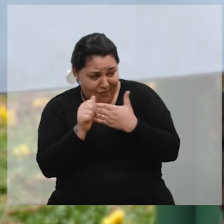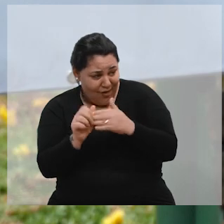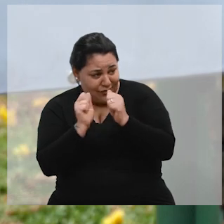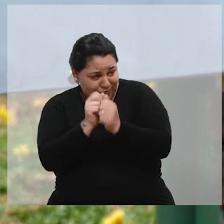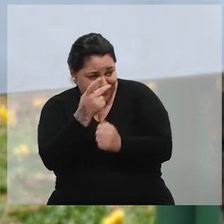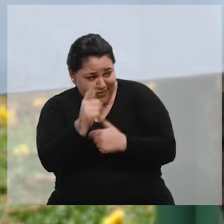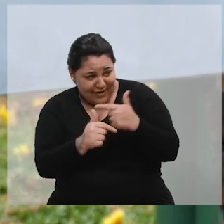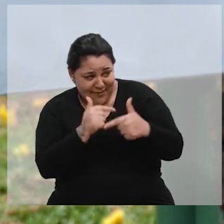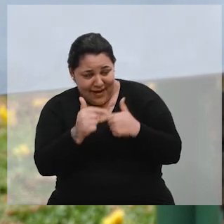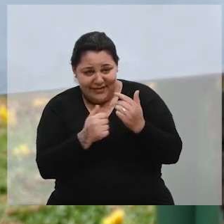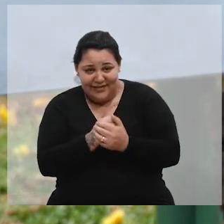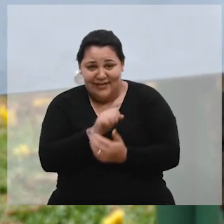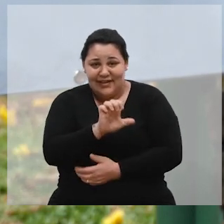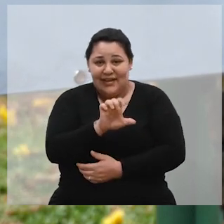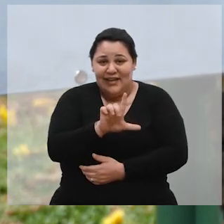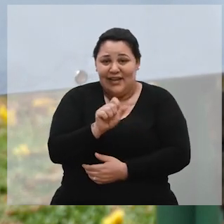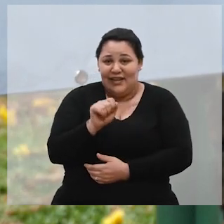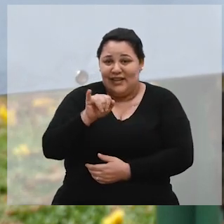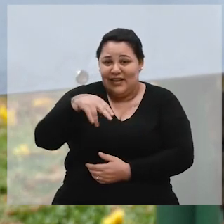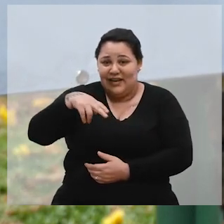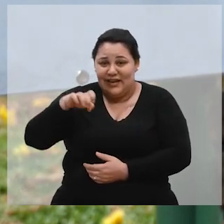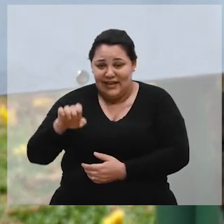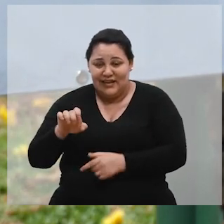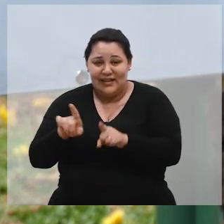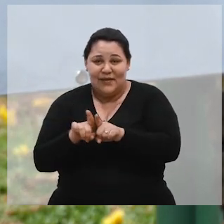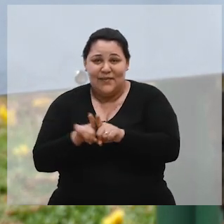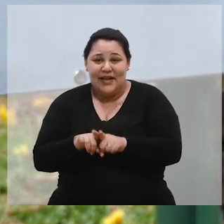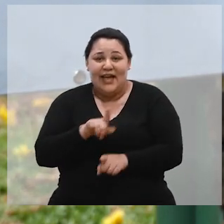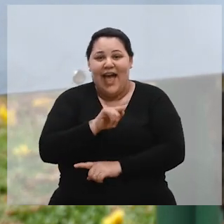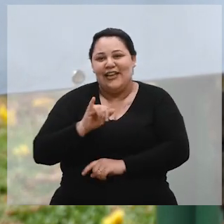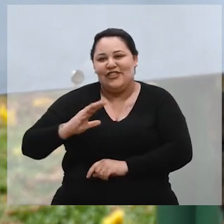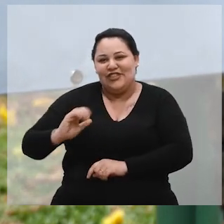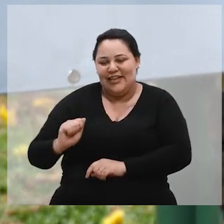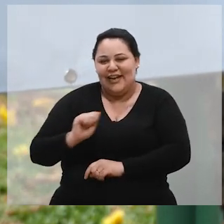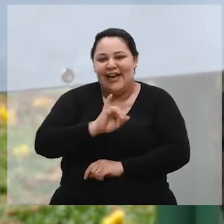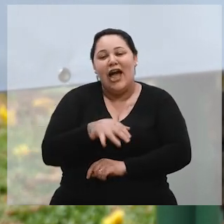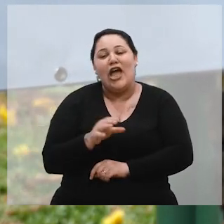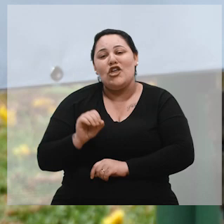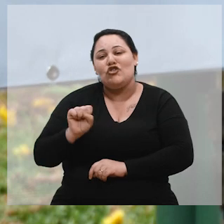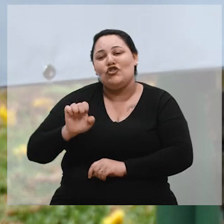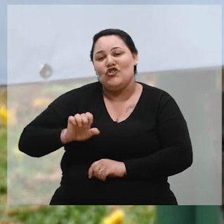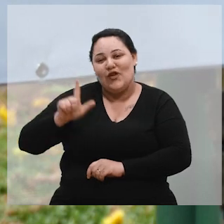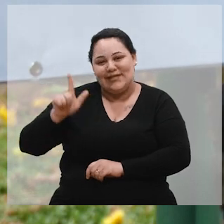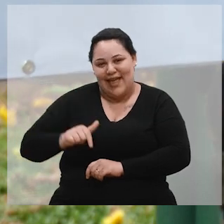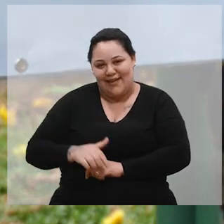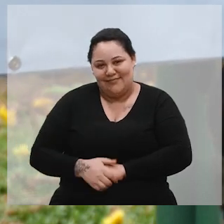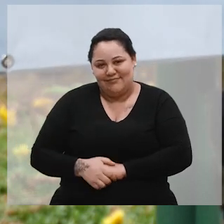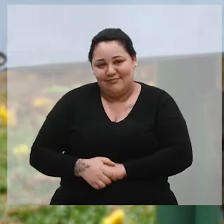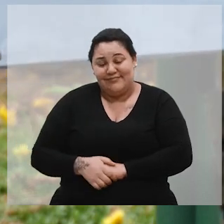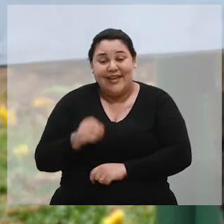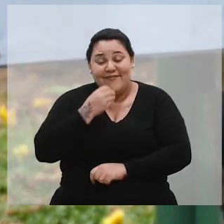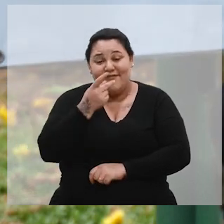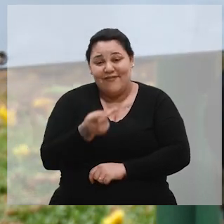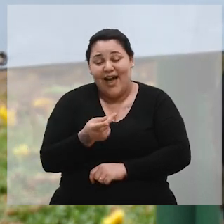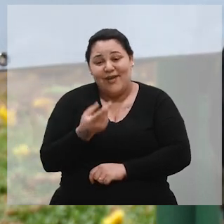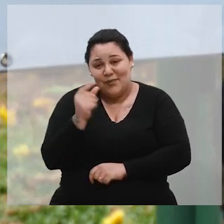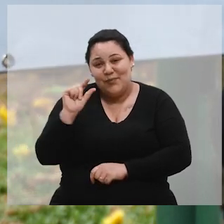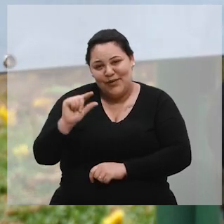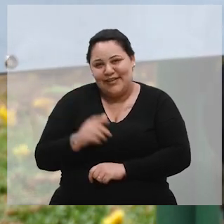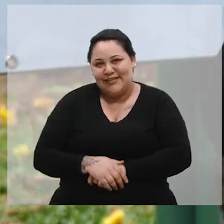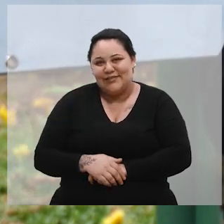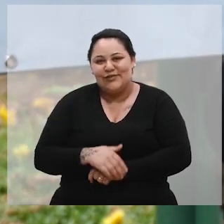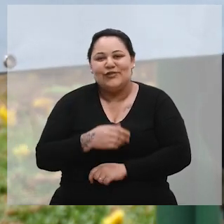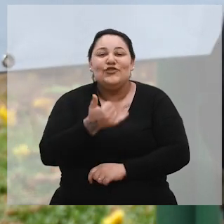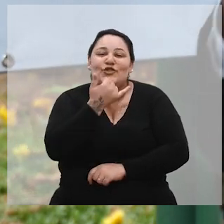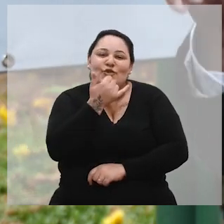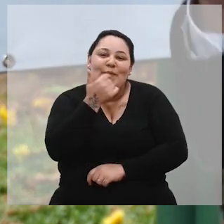acompanhar. Elaine Pasquale Cavion, Gica Pontes e José Henrique. E nos conta um pouco, com perdão